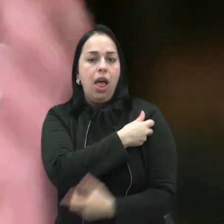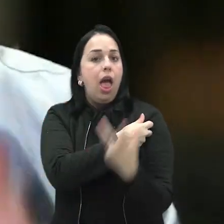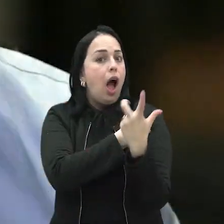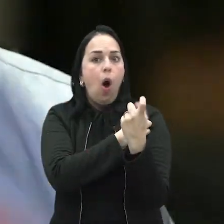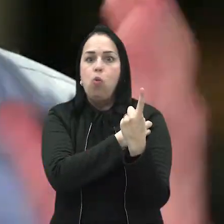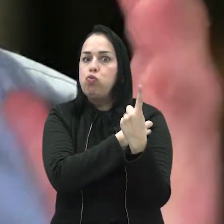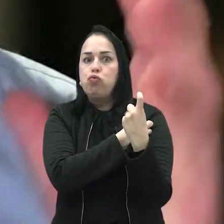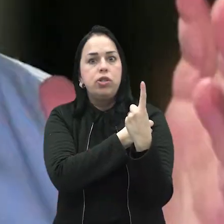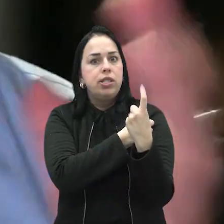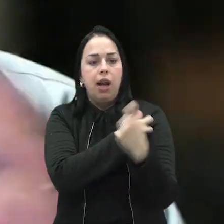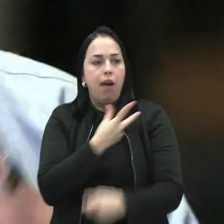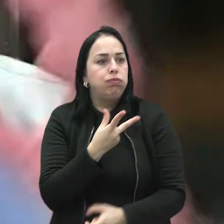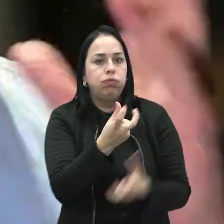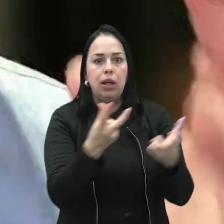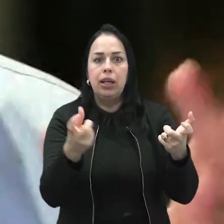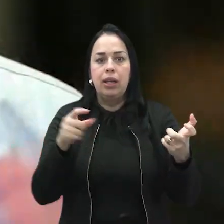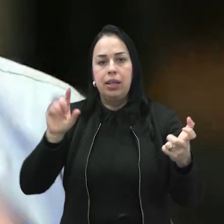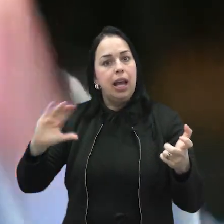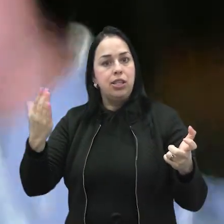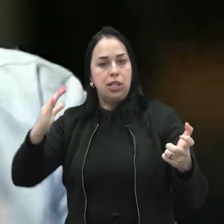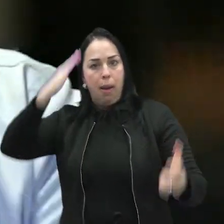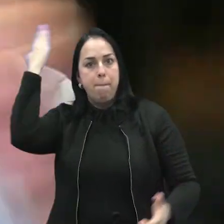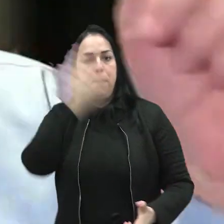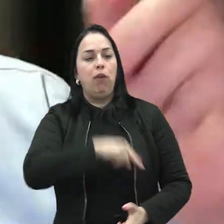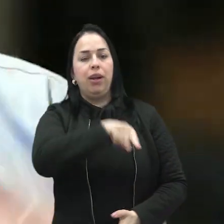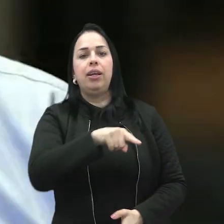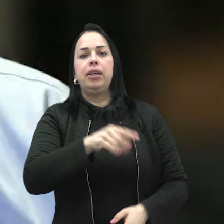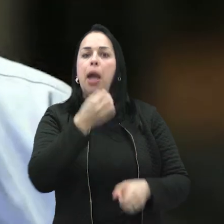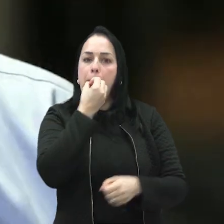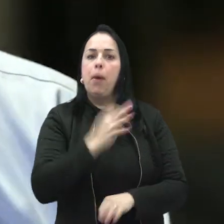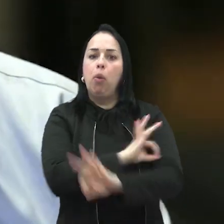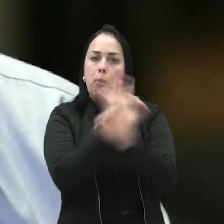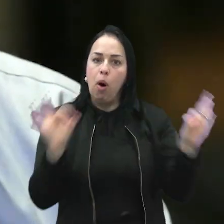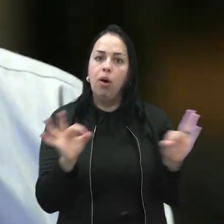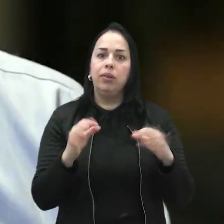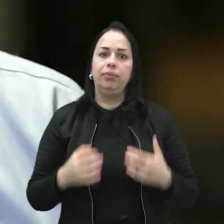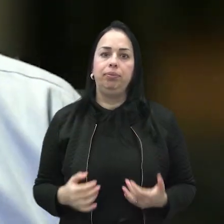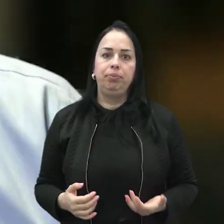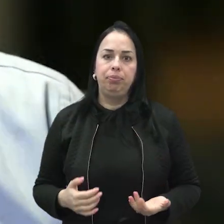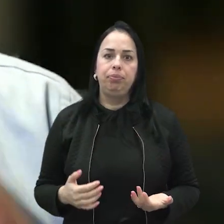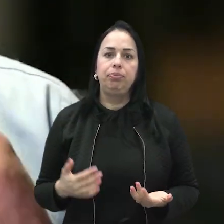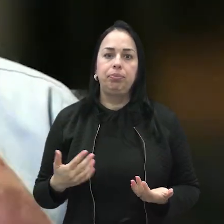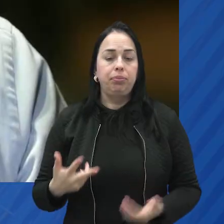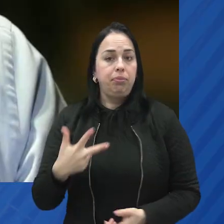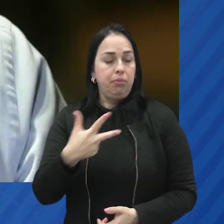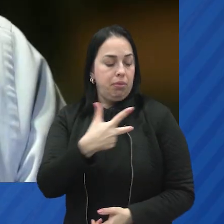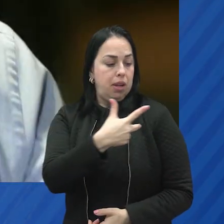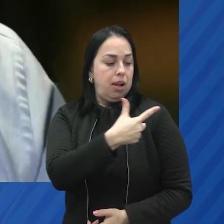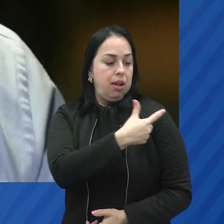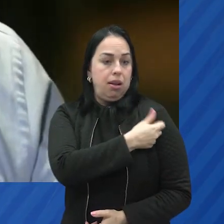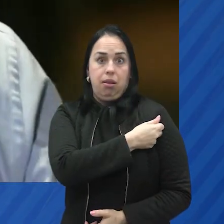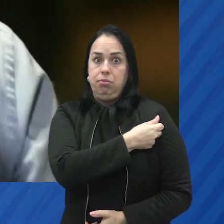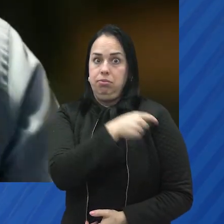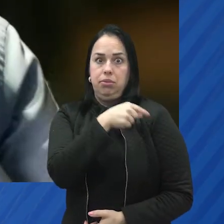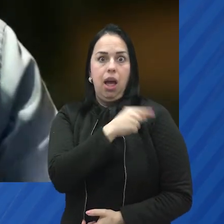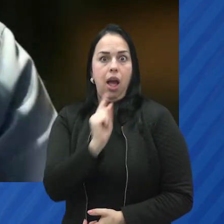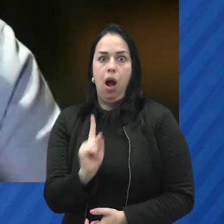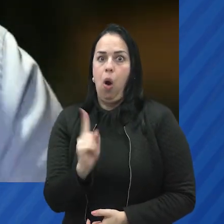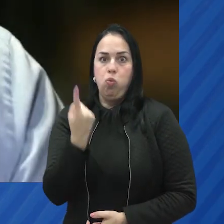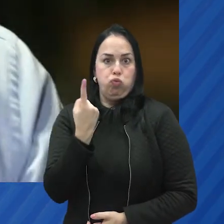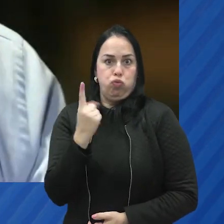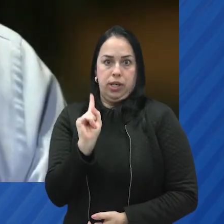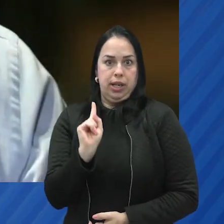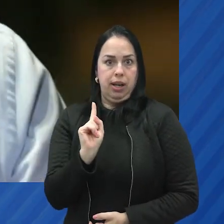única proteção comprovada pela ciência, individual e coletiva. A vacina é a